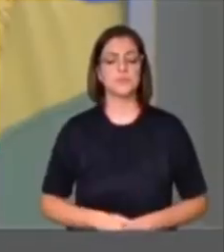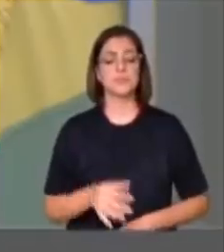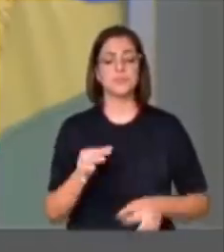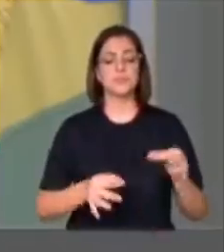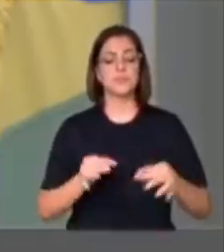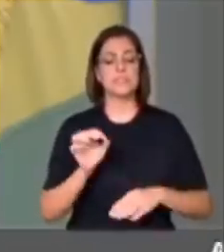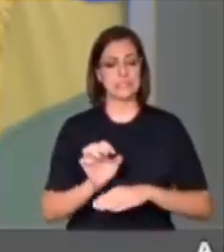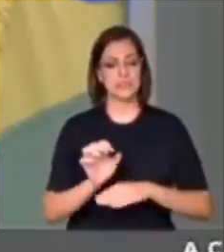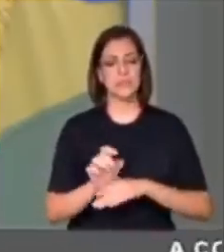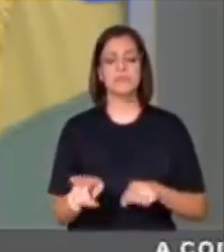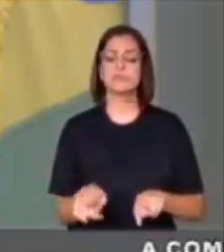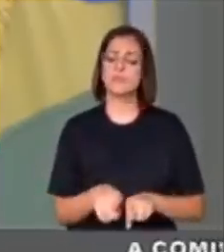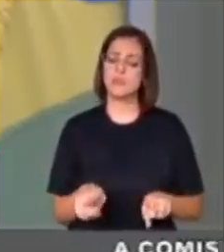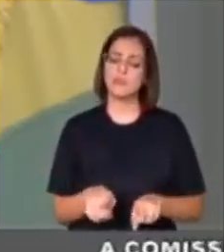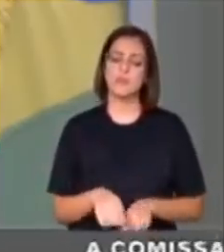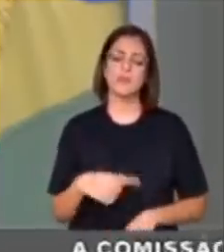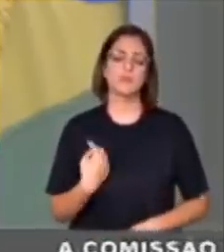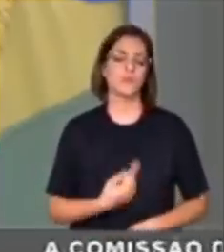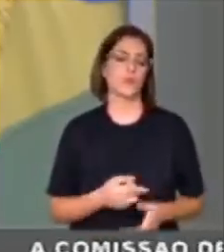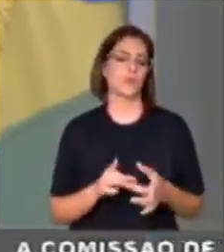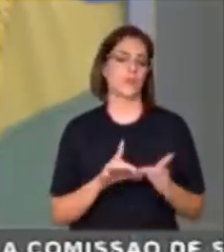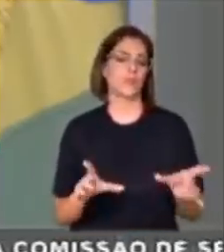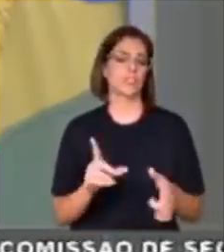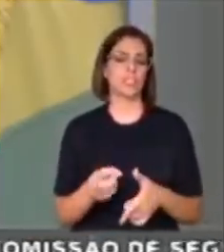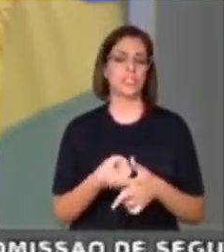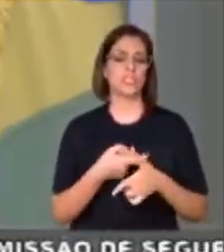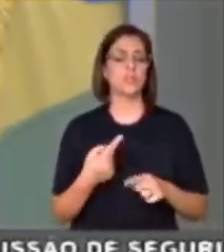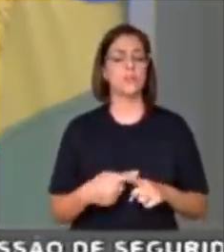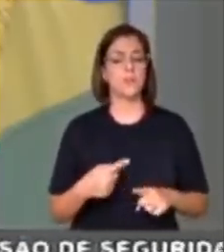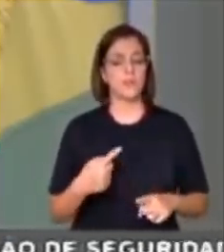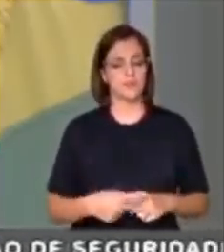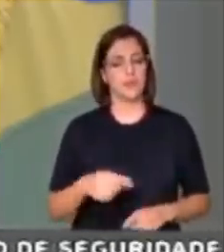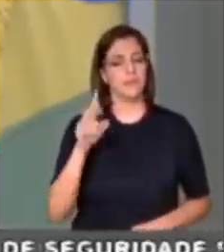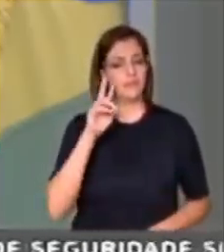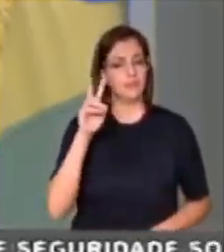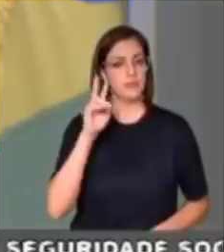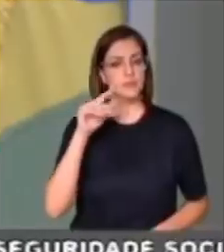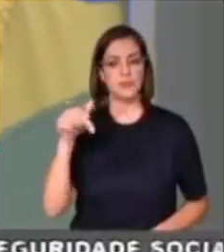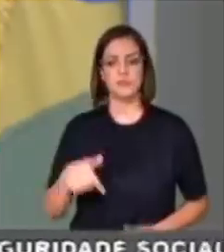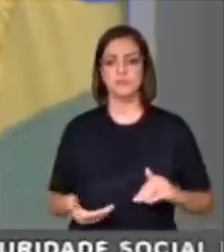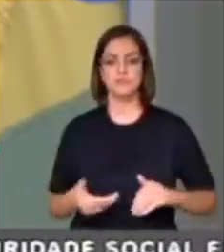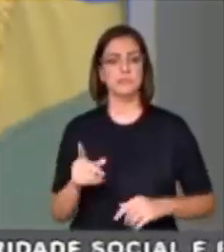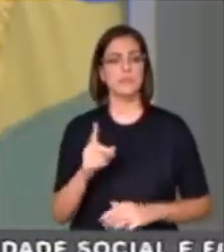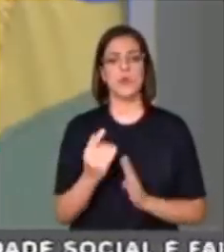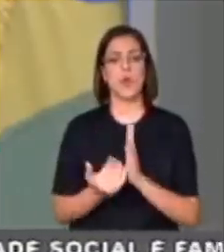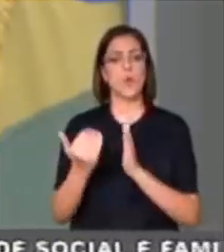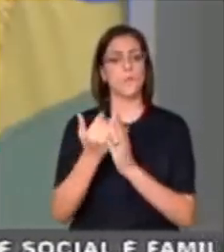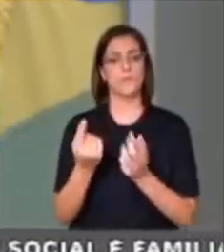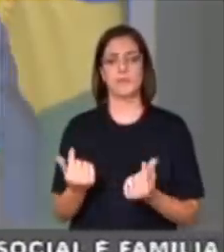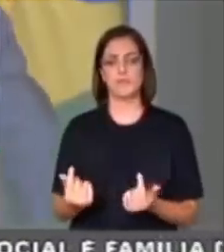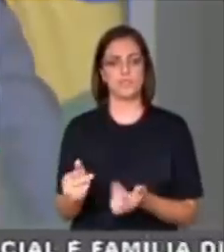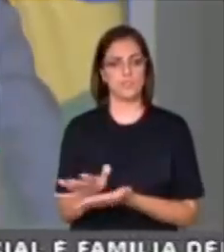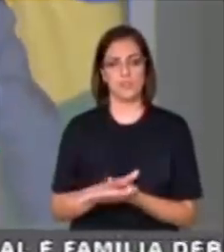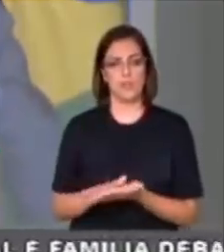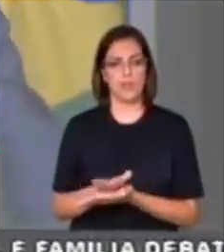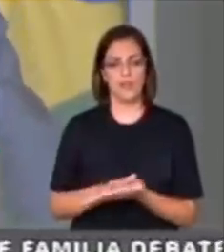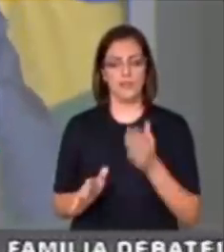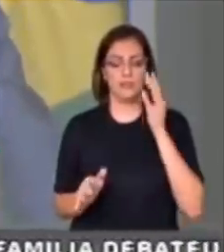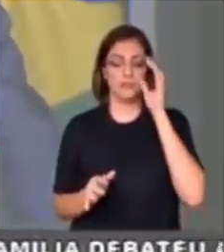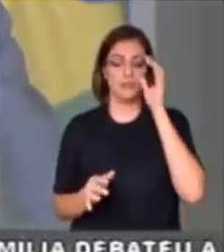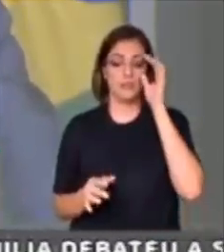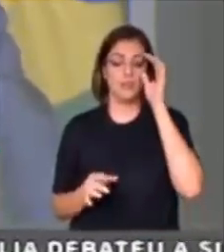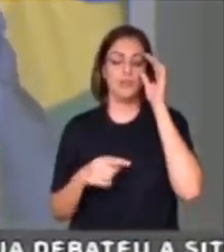estaduais nós também estamos permitindo que nós nos endividemos, e mais uma vez lembrando que o parlamento não cria riqueza na canetada. Nós estamos tomando dívida